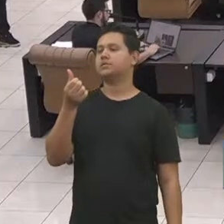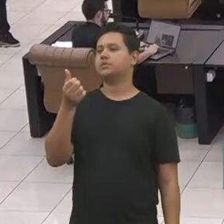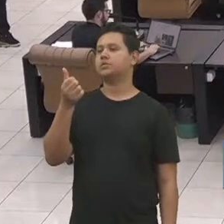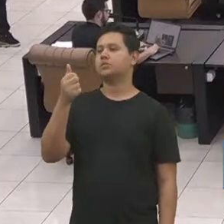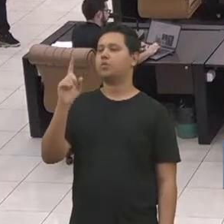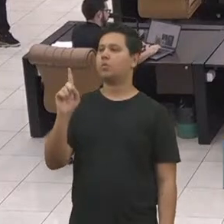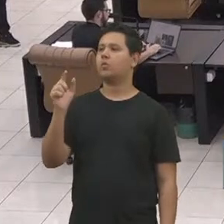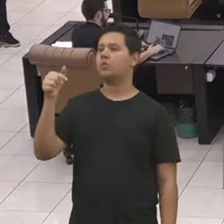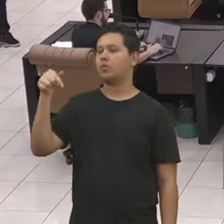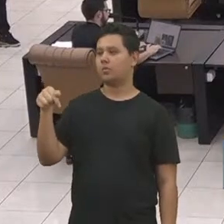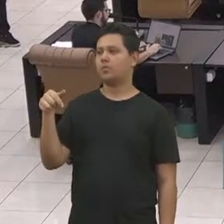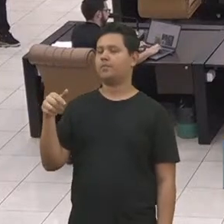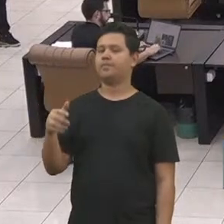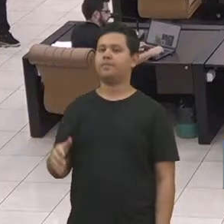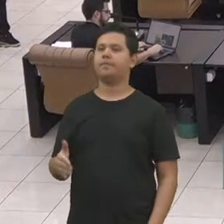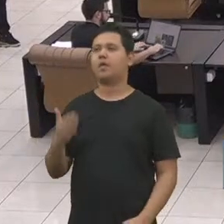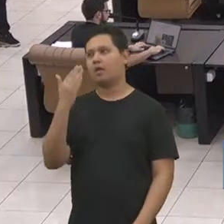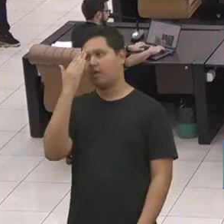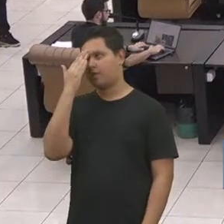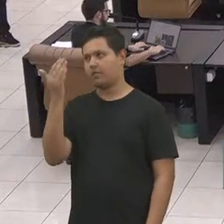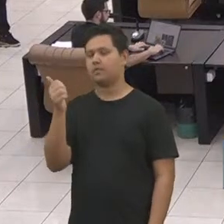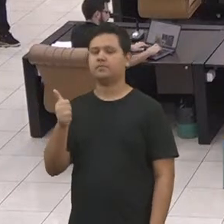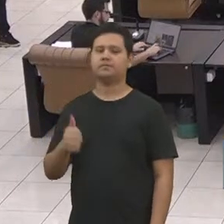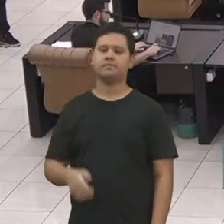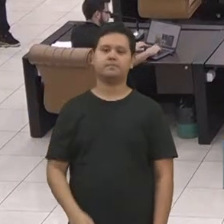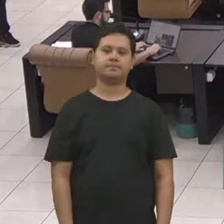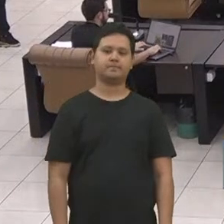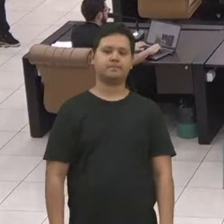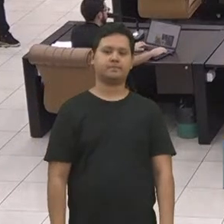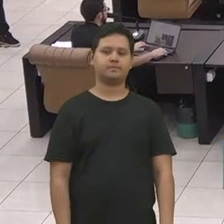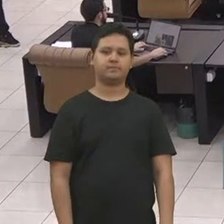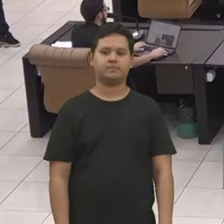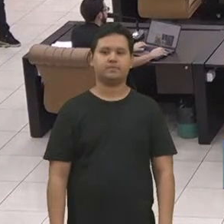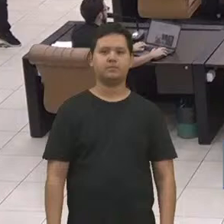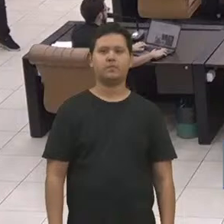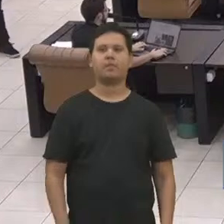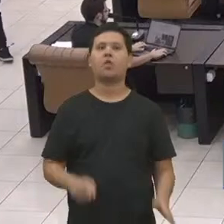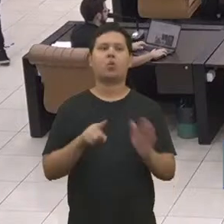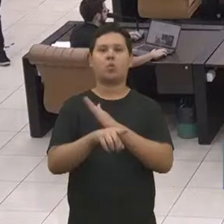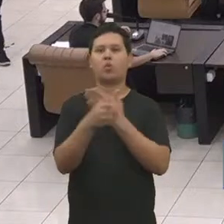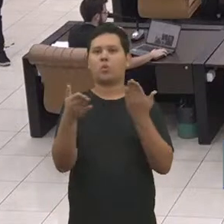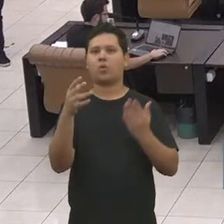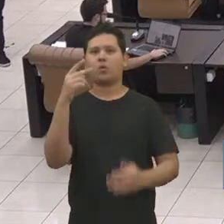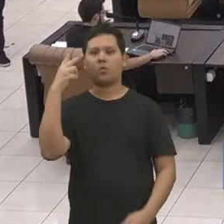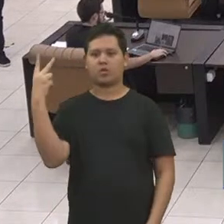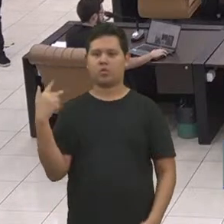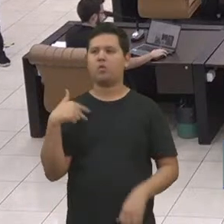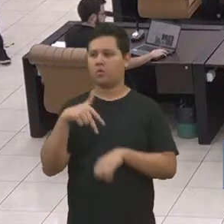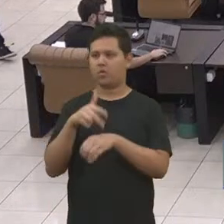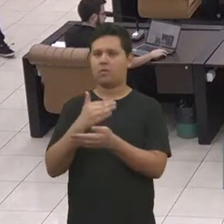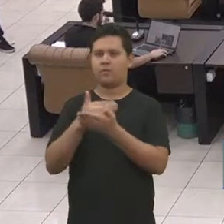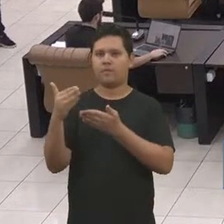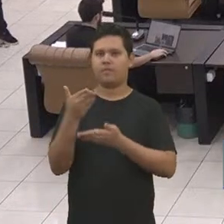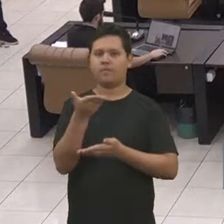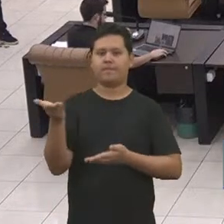617. Ok, obrigado. Está aberto. Qual vereador quer iniciar?